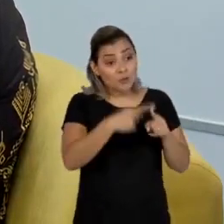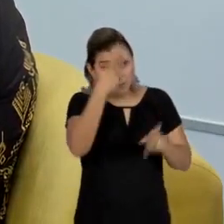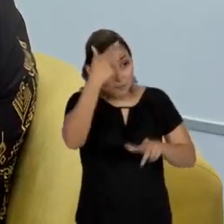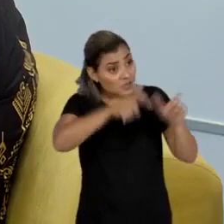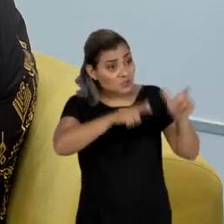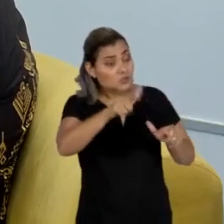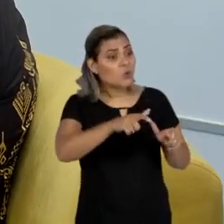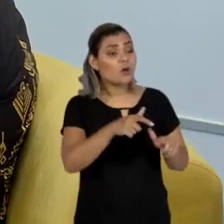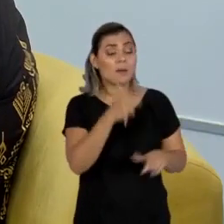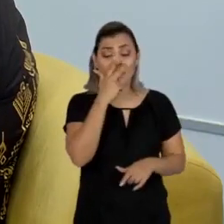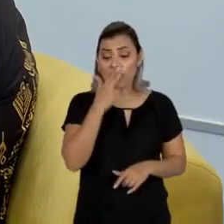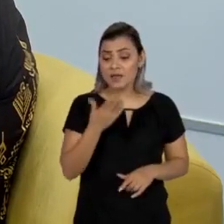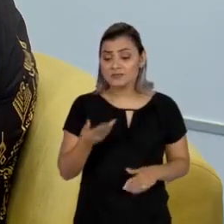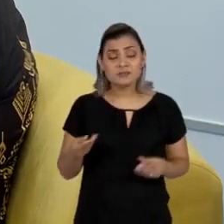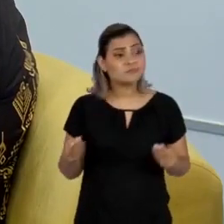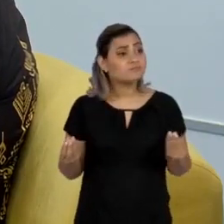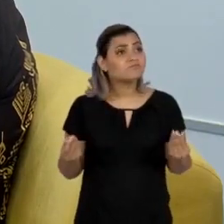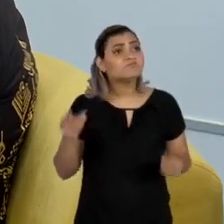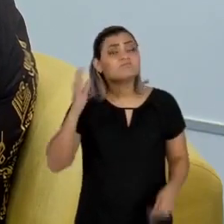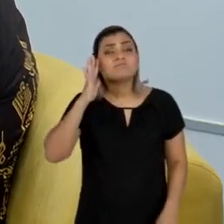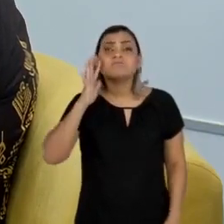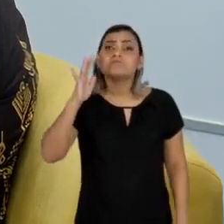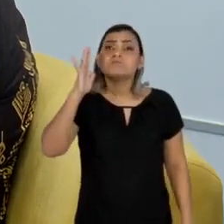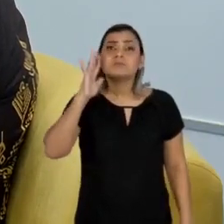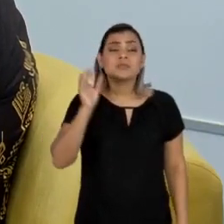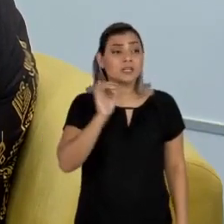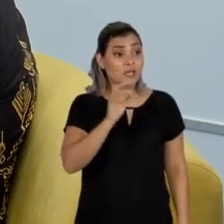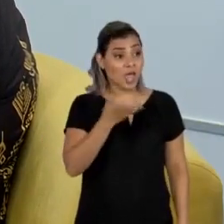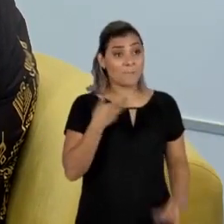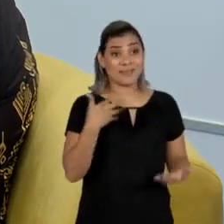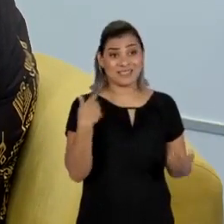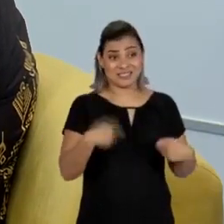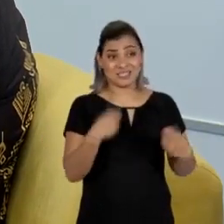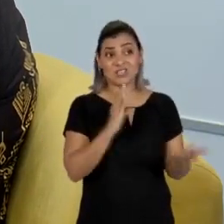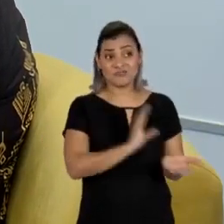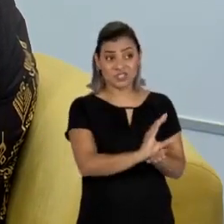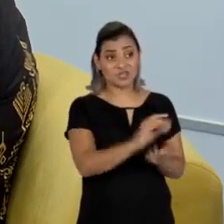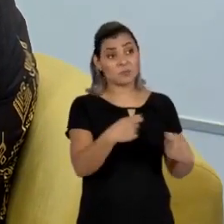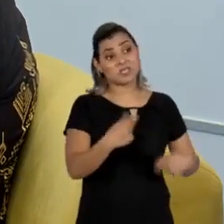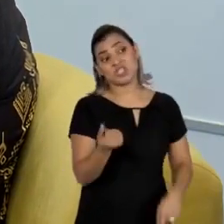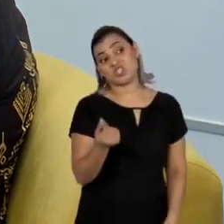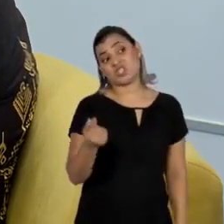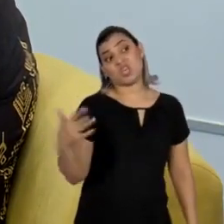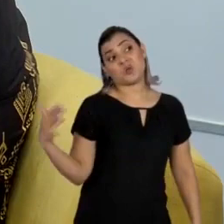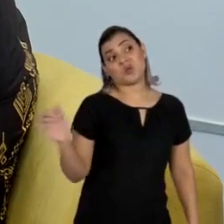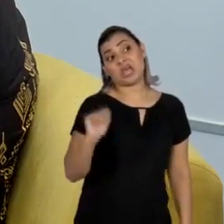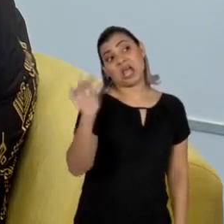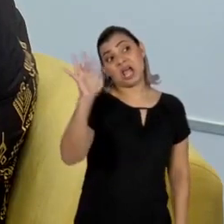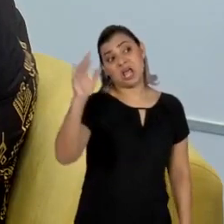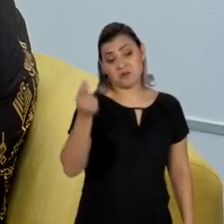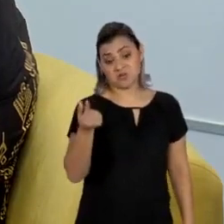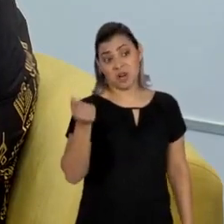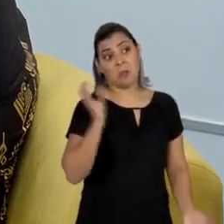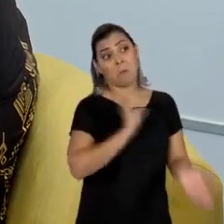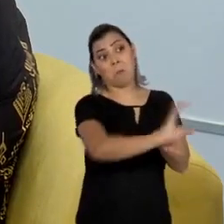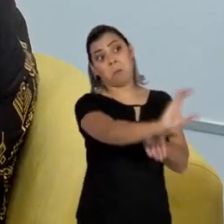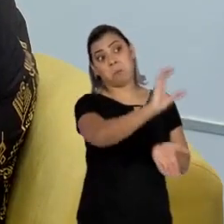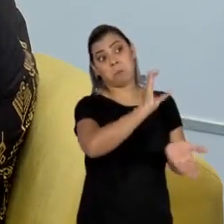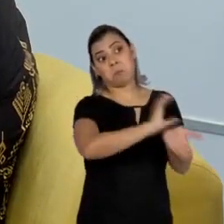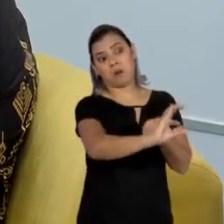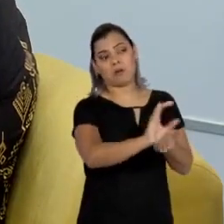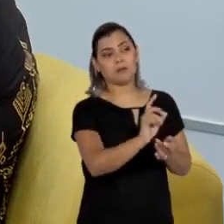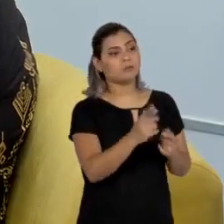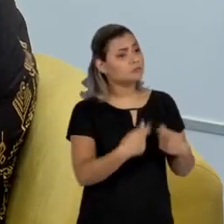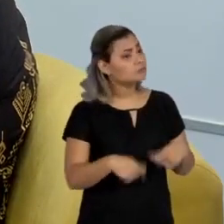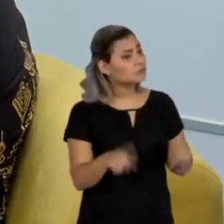geralmente têm esse pensamento de que para investir é preciso se ter muito dinheiro, né?